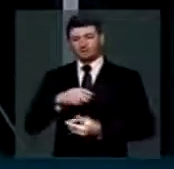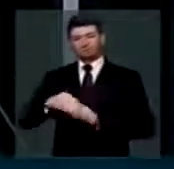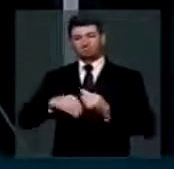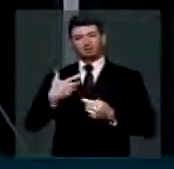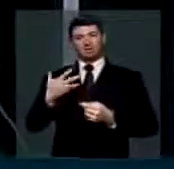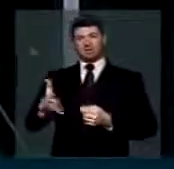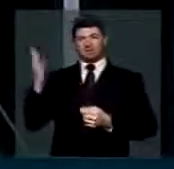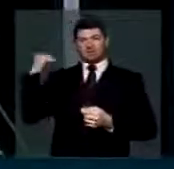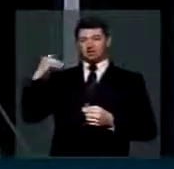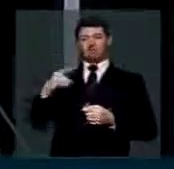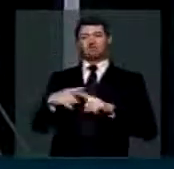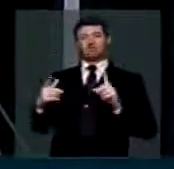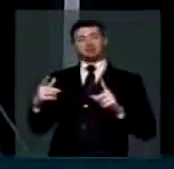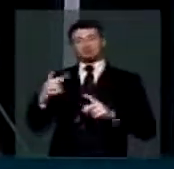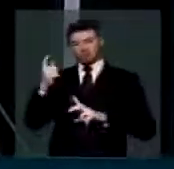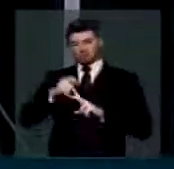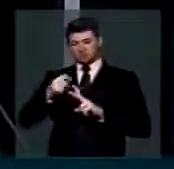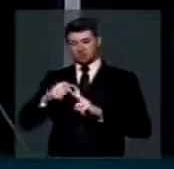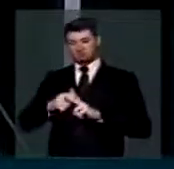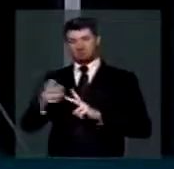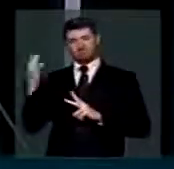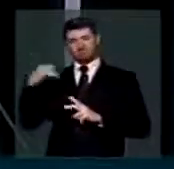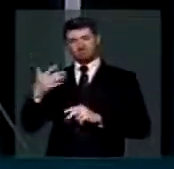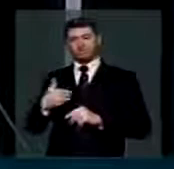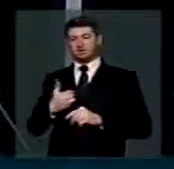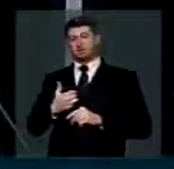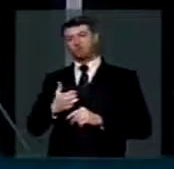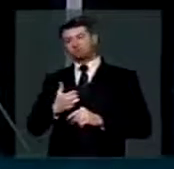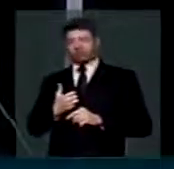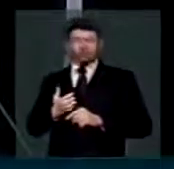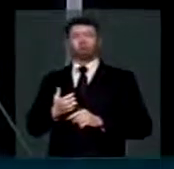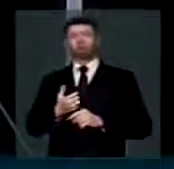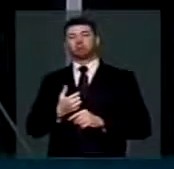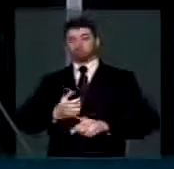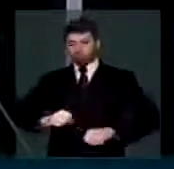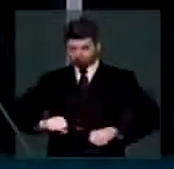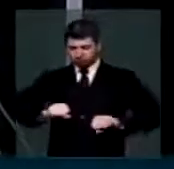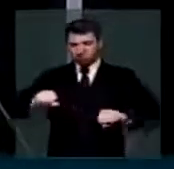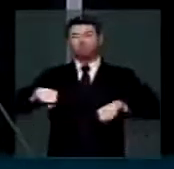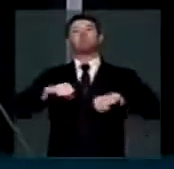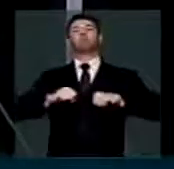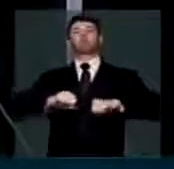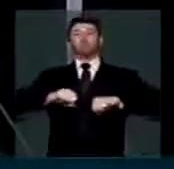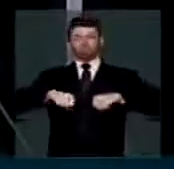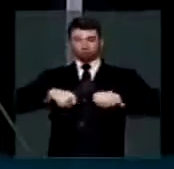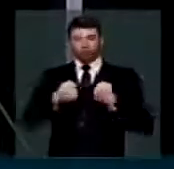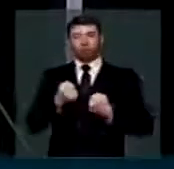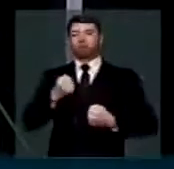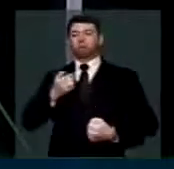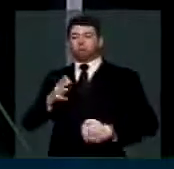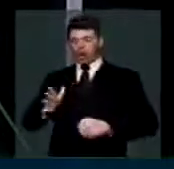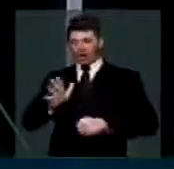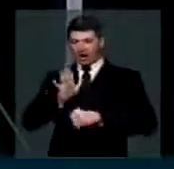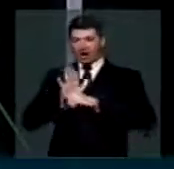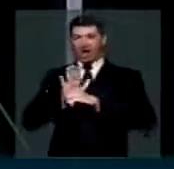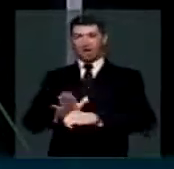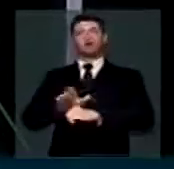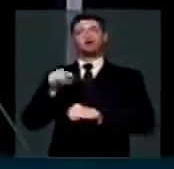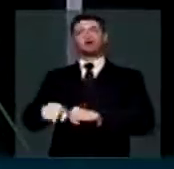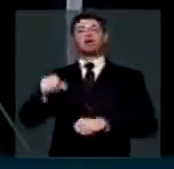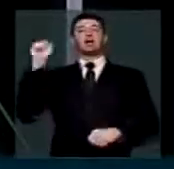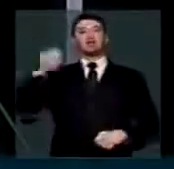luta, resolvi há 2 meses prestar, deputado Renato Simões, o meu apoio também aos garimpeiros de Serra